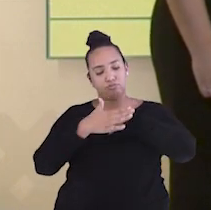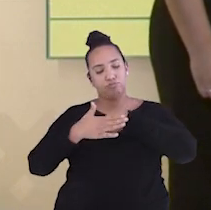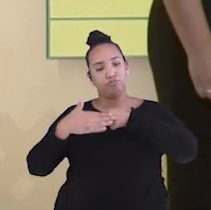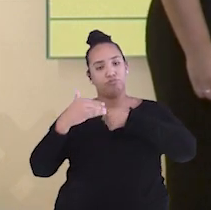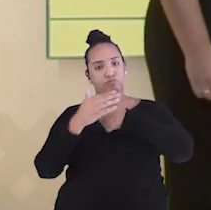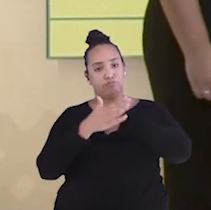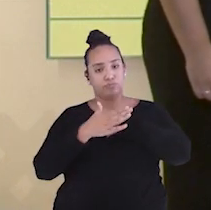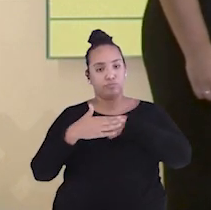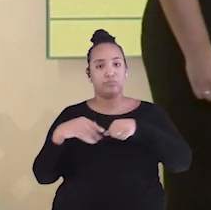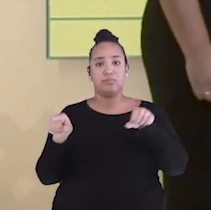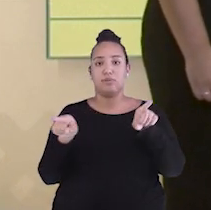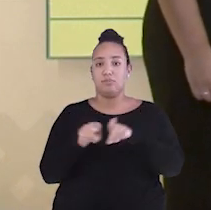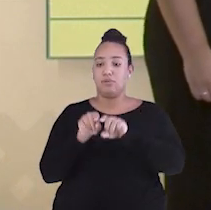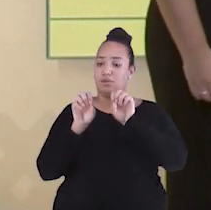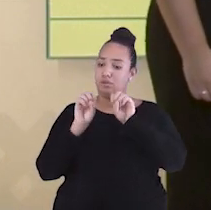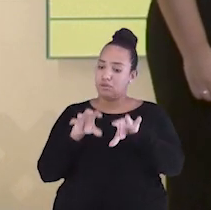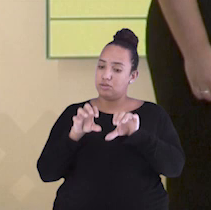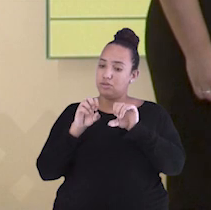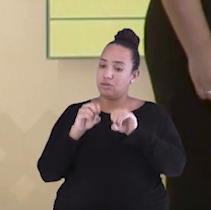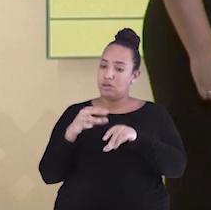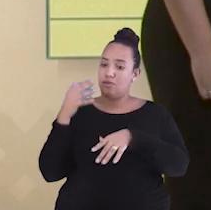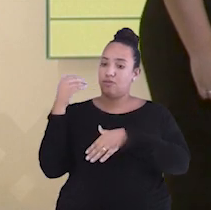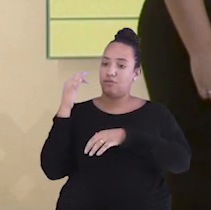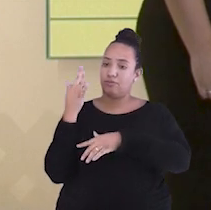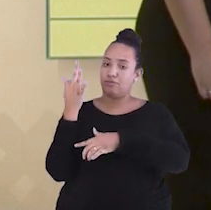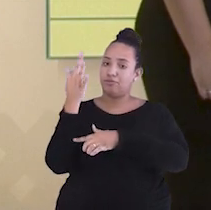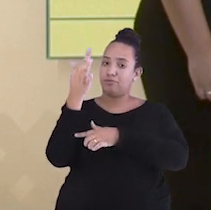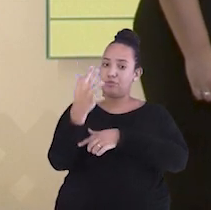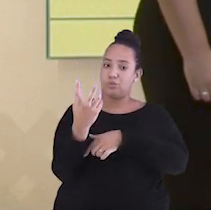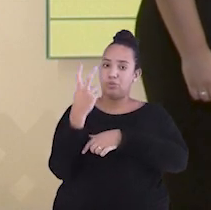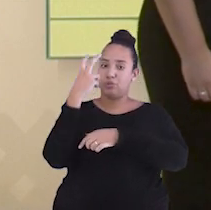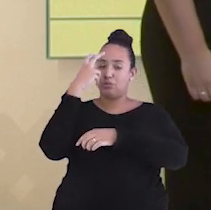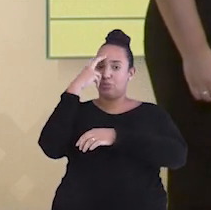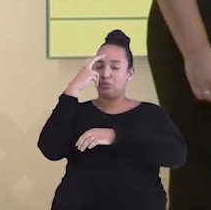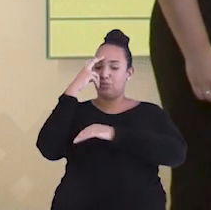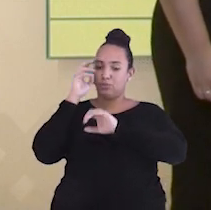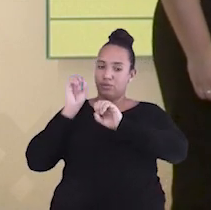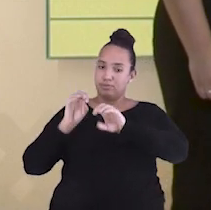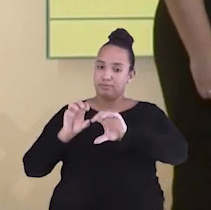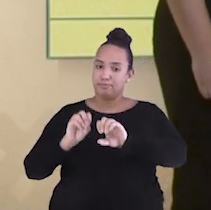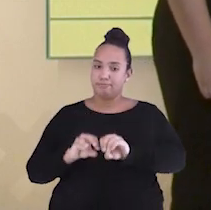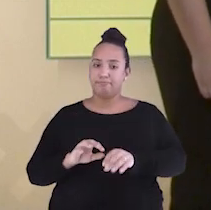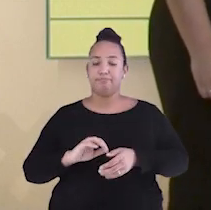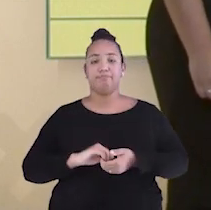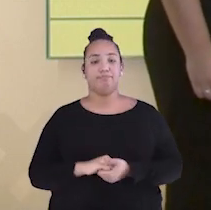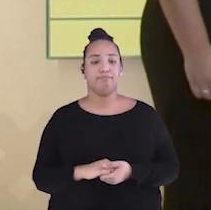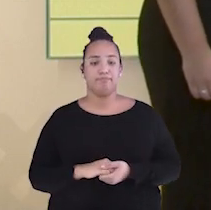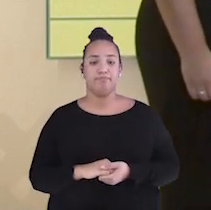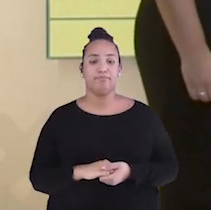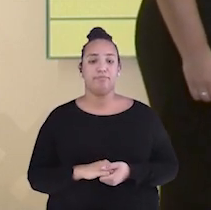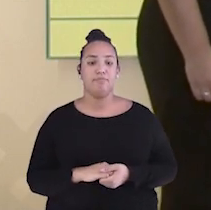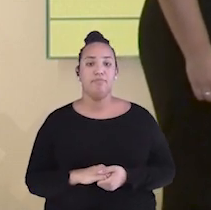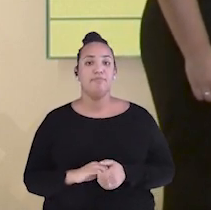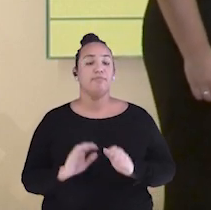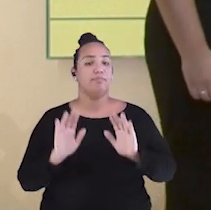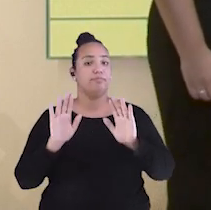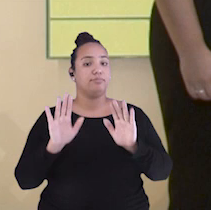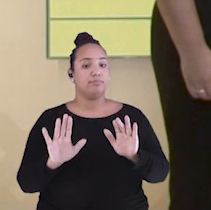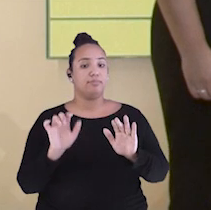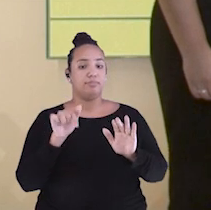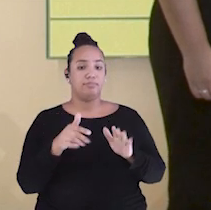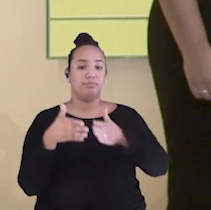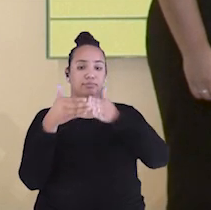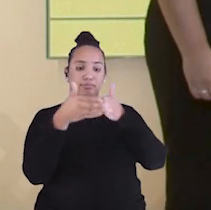elas passavam para as novas gerações um pouco da sua cultura. Porém, os